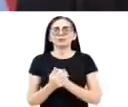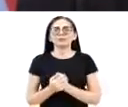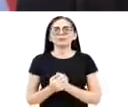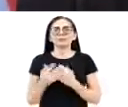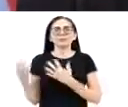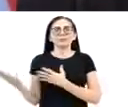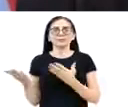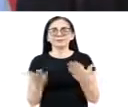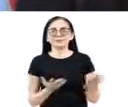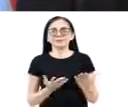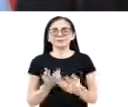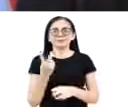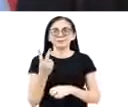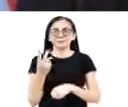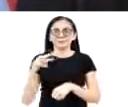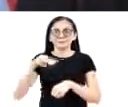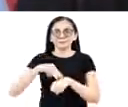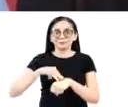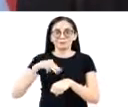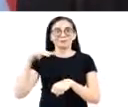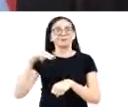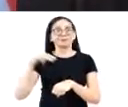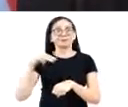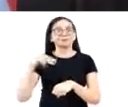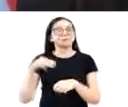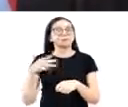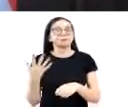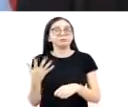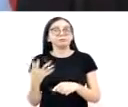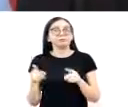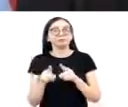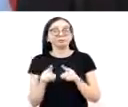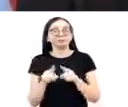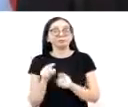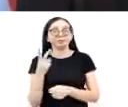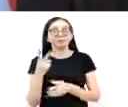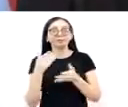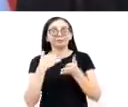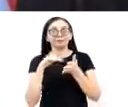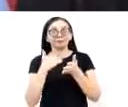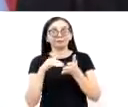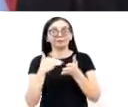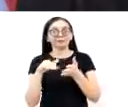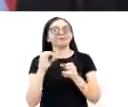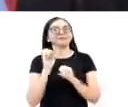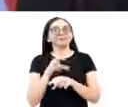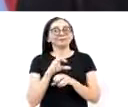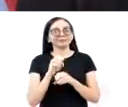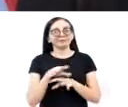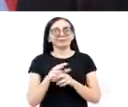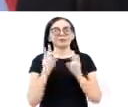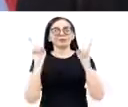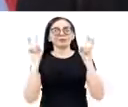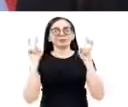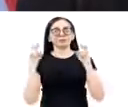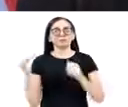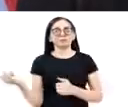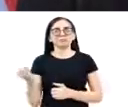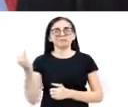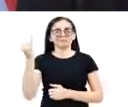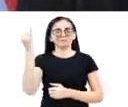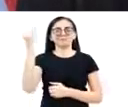receber duas mestras e, coincidentemente, duas secretárias que vão tratar